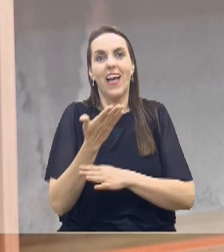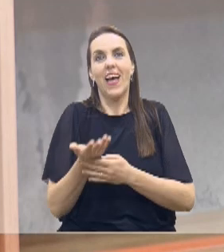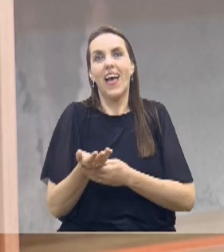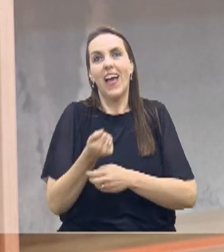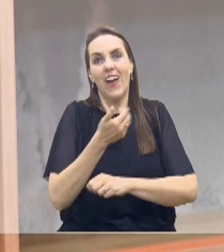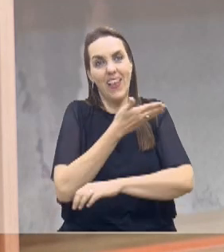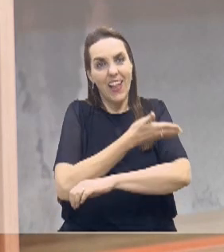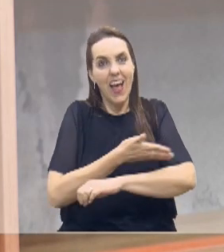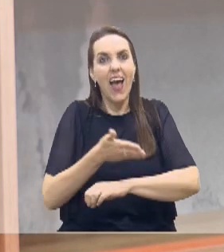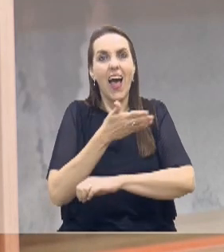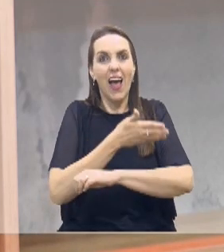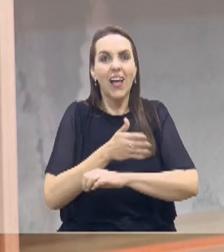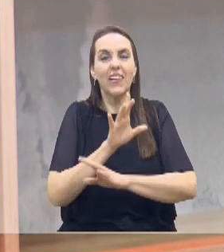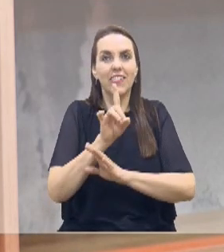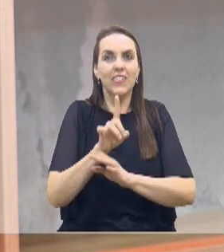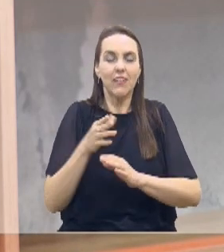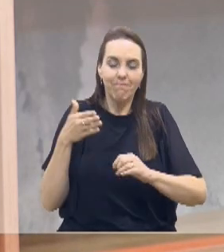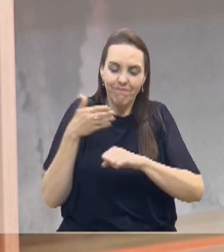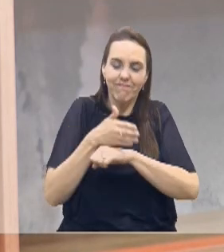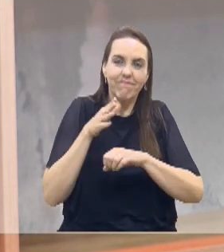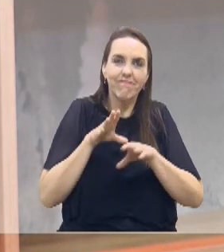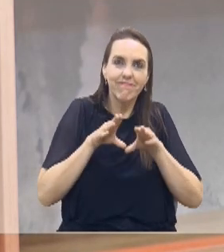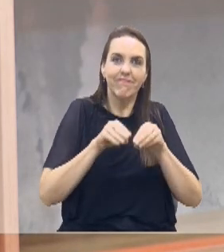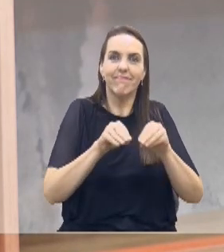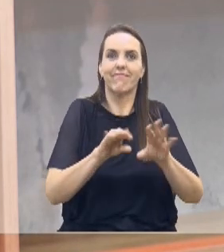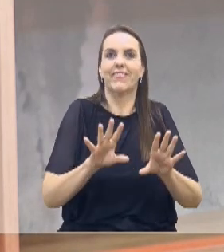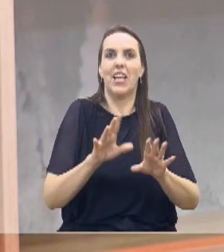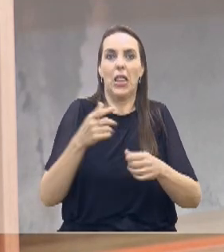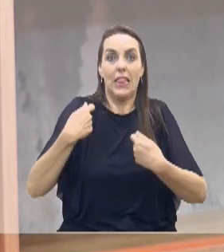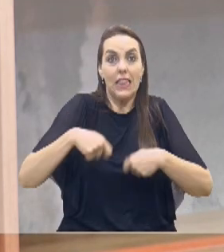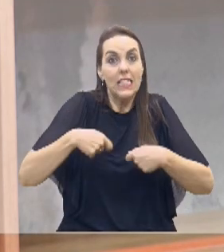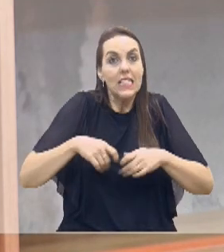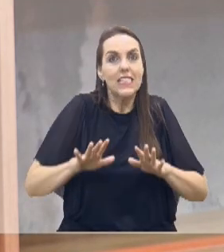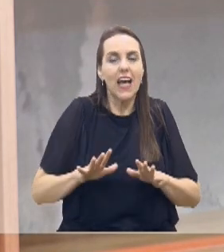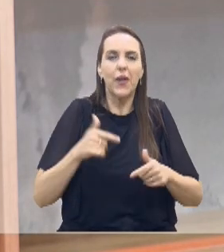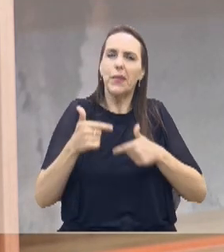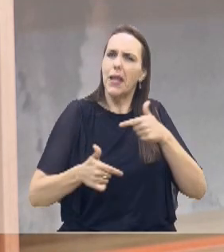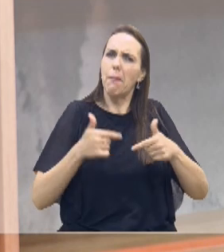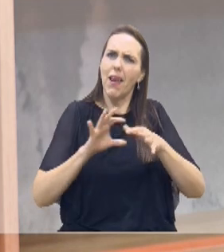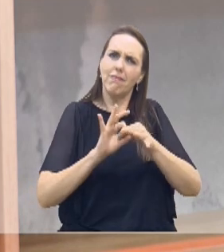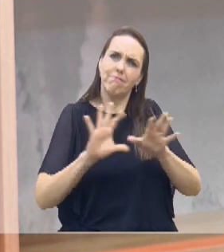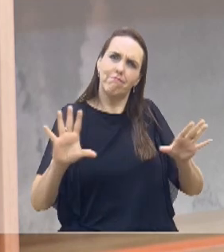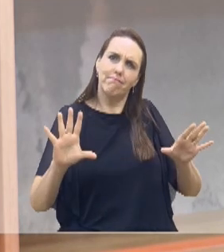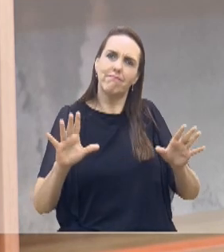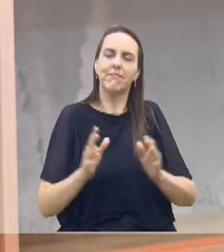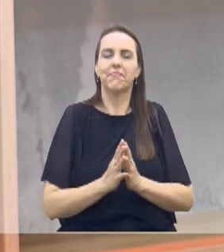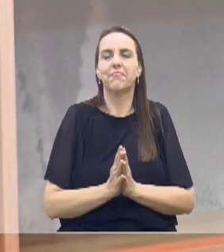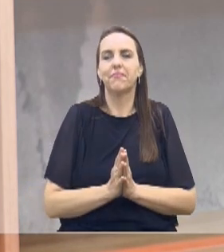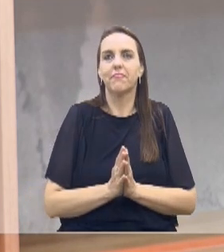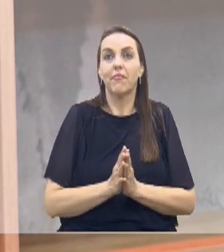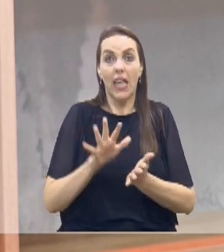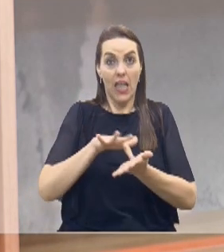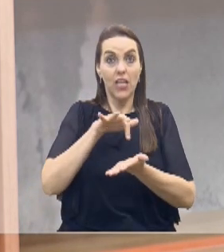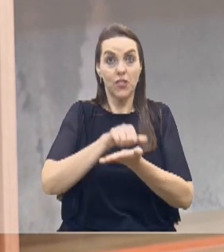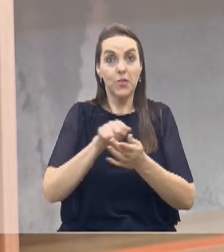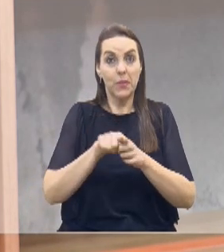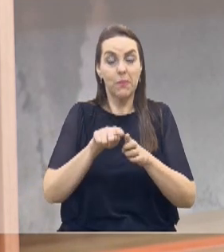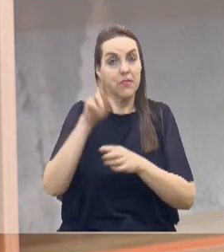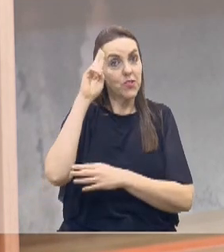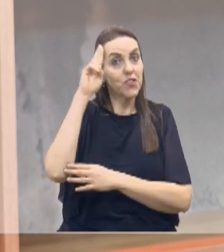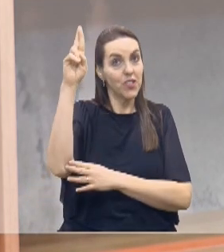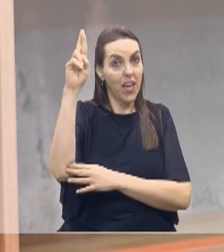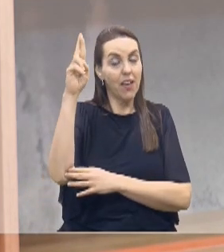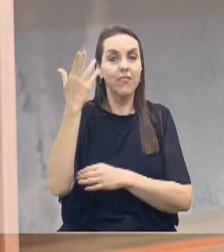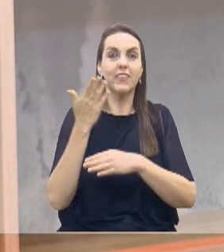quando era necessário, mas deixando trabalhar dentro do possível. Fazer aqui o registro também ao nosso chefe da Assessoria de